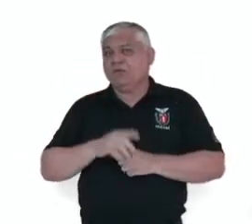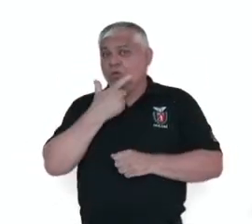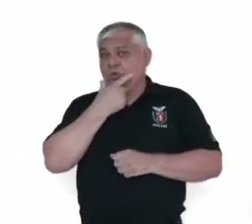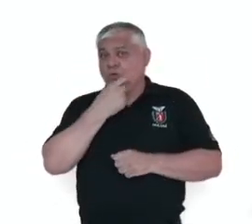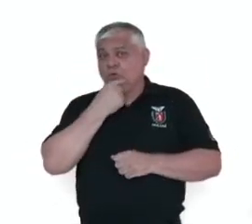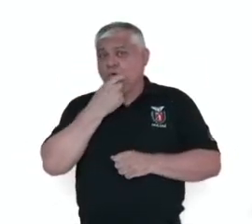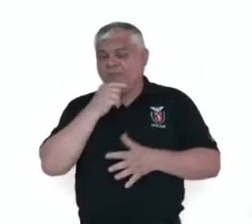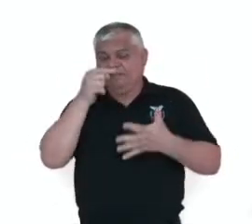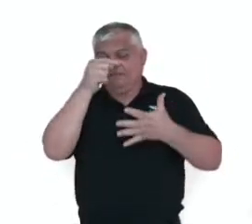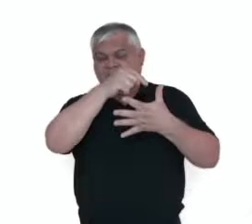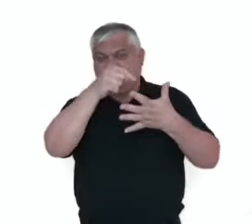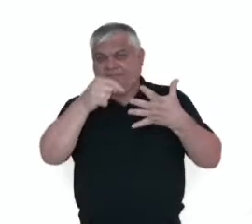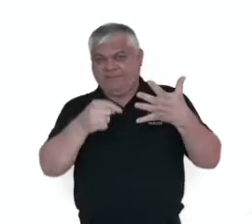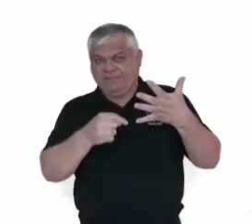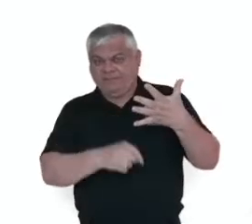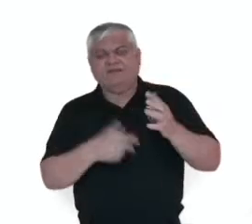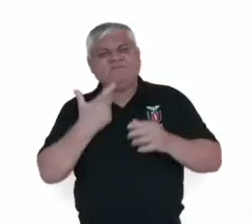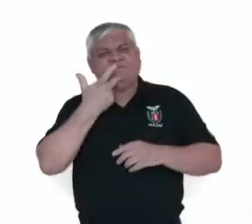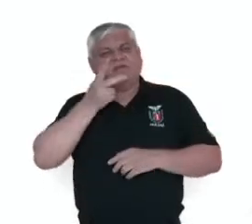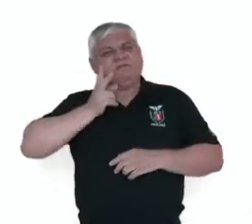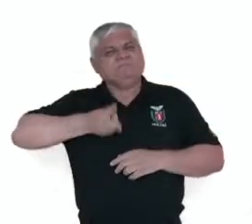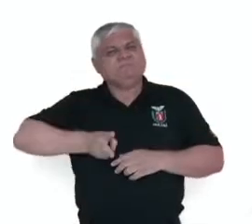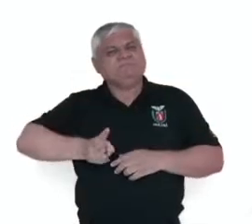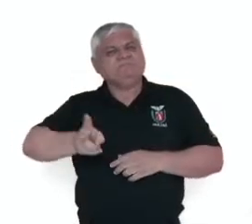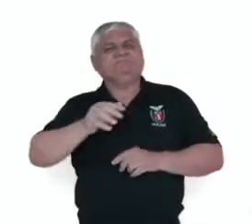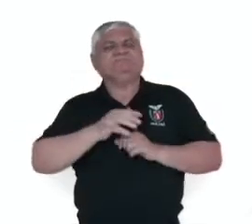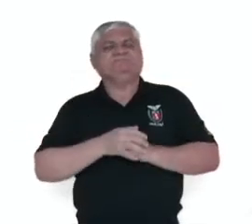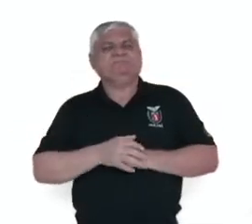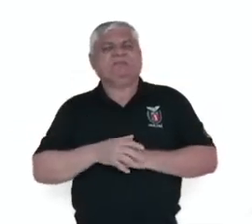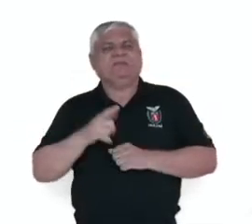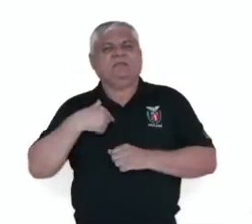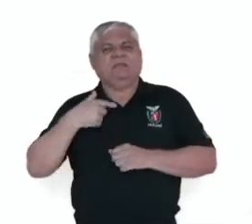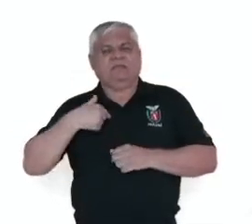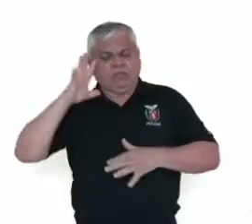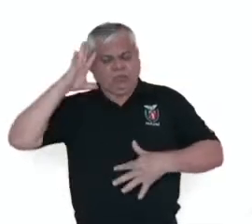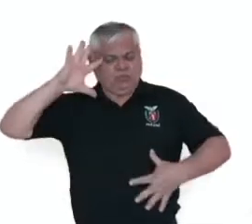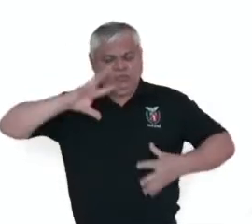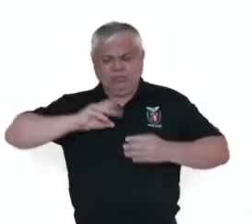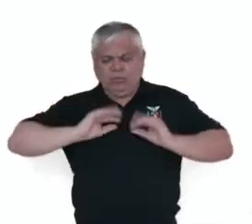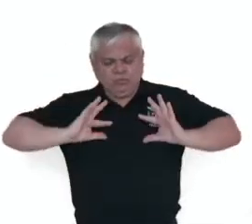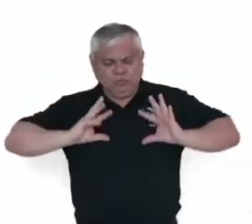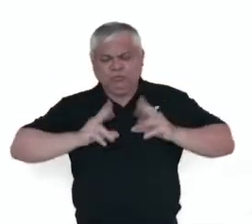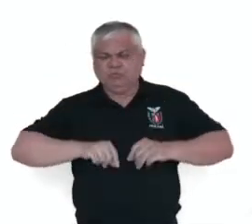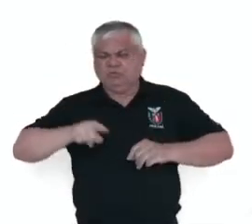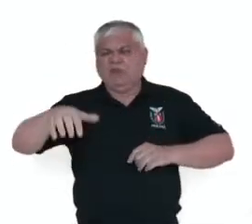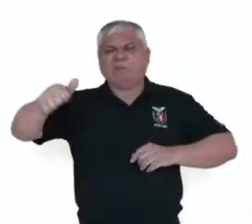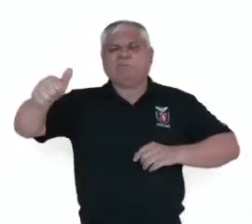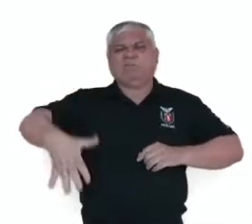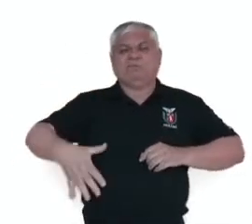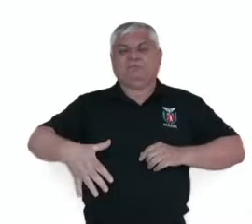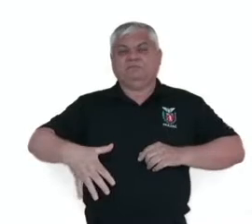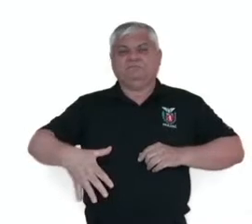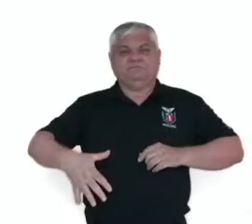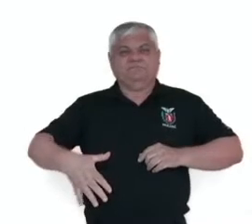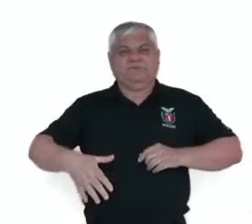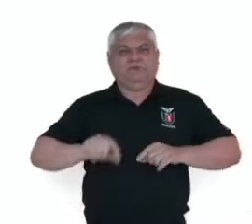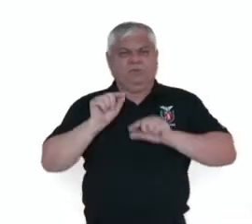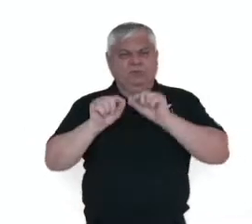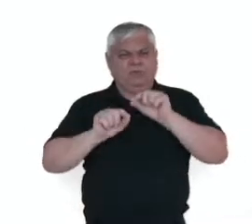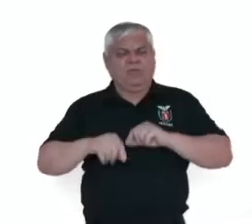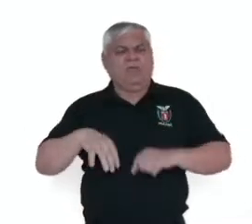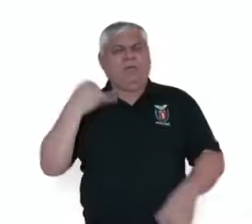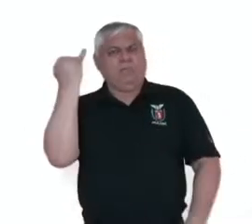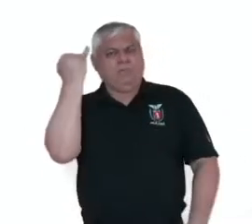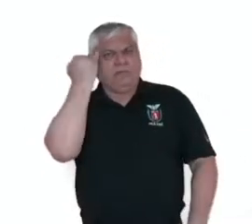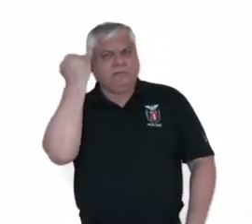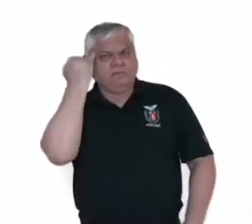sentidos dizem incessantemente que ele é tudo e os outros nada são, é naturalmente